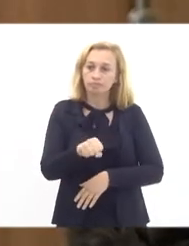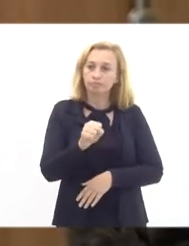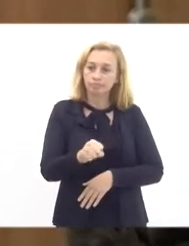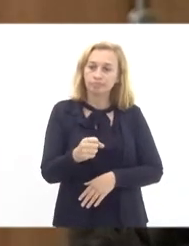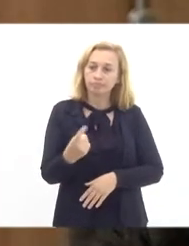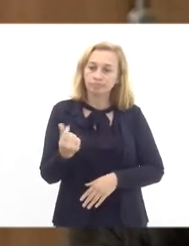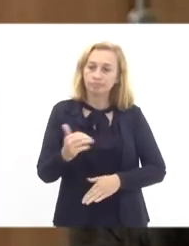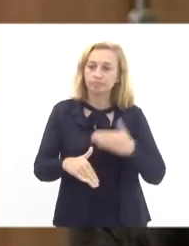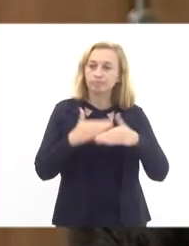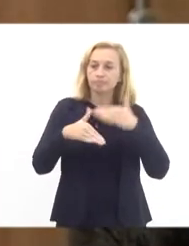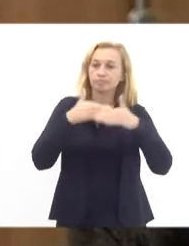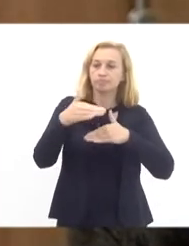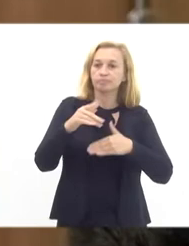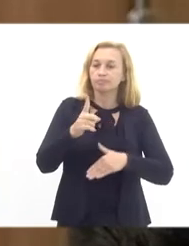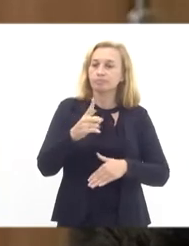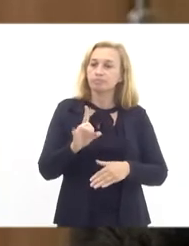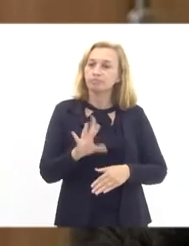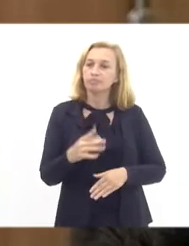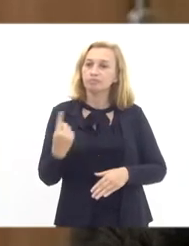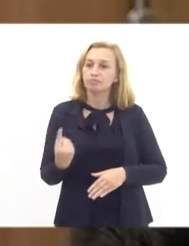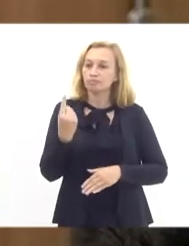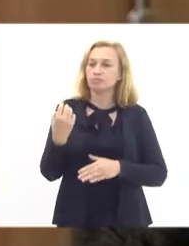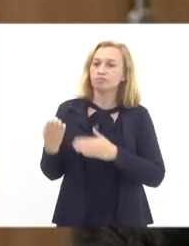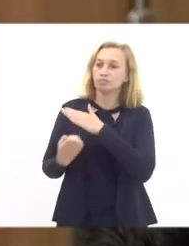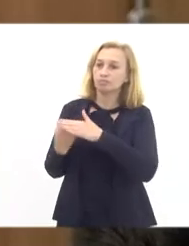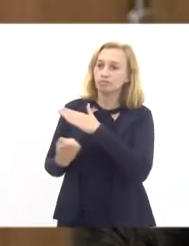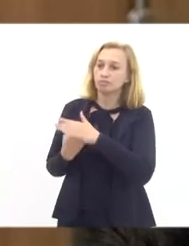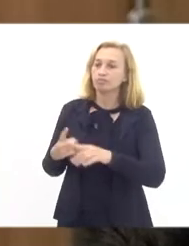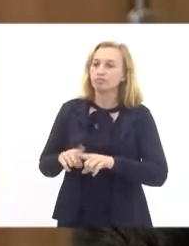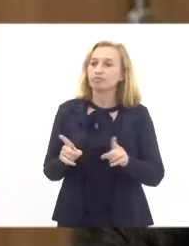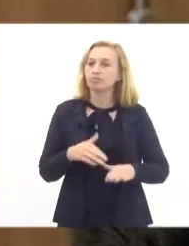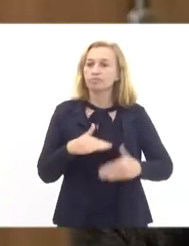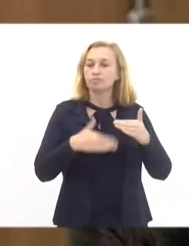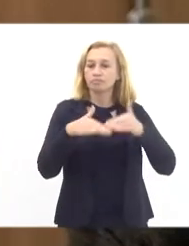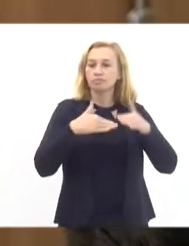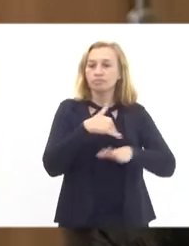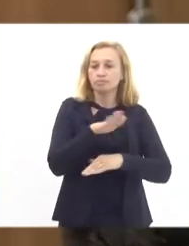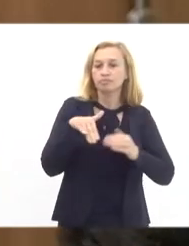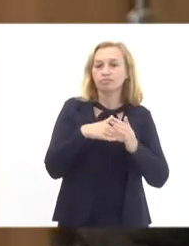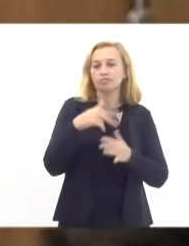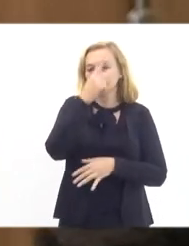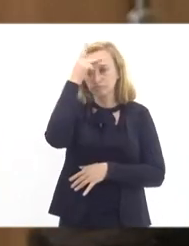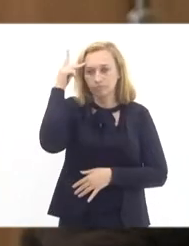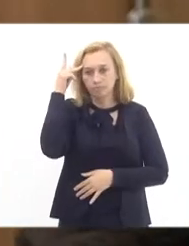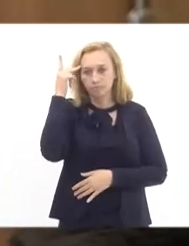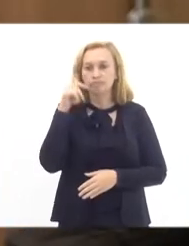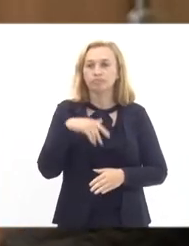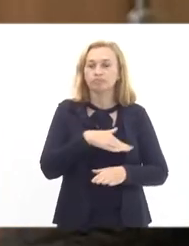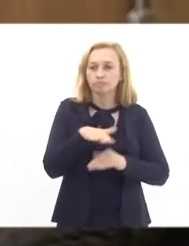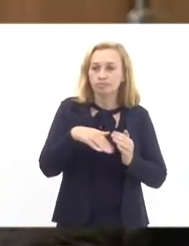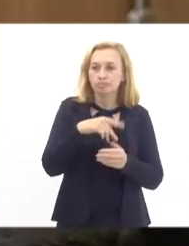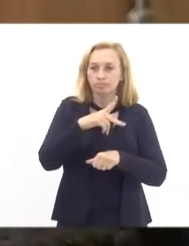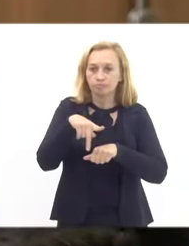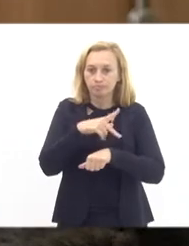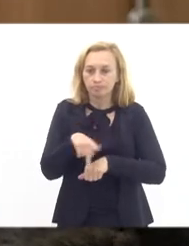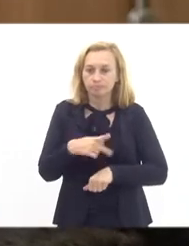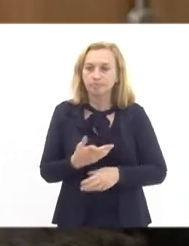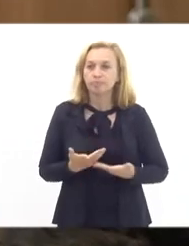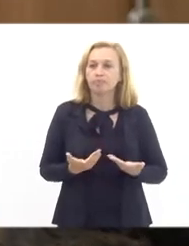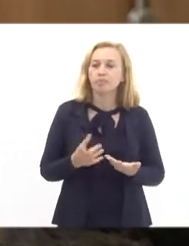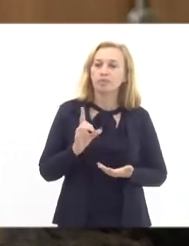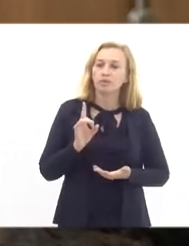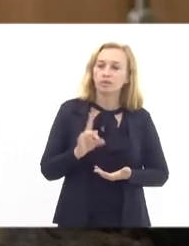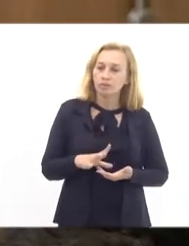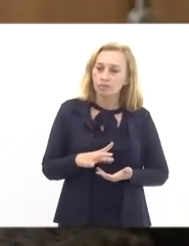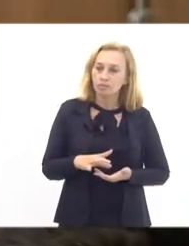lucro e o desenvolvimento não só de uma empresa, mas desenvolvimento de todas as pessoas, todo o país. E é só por